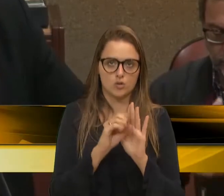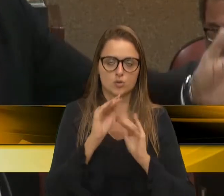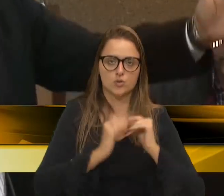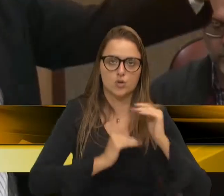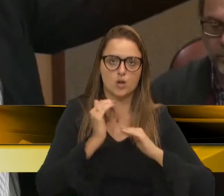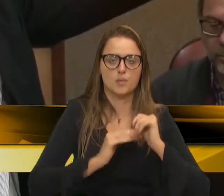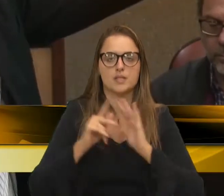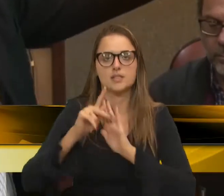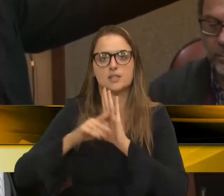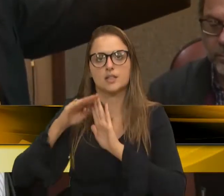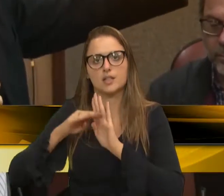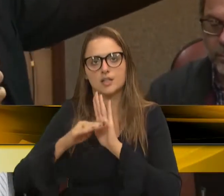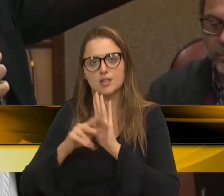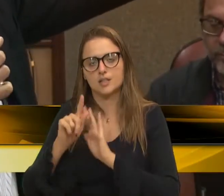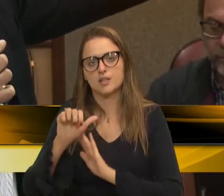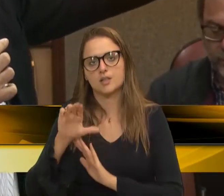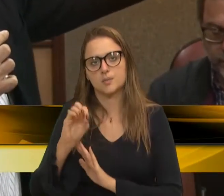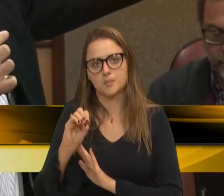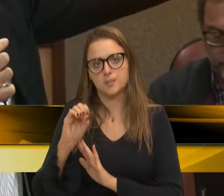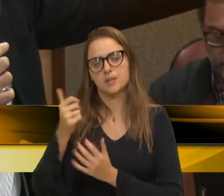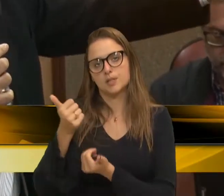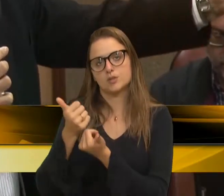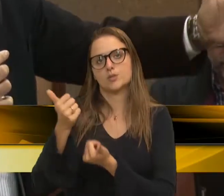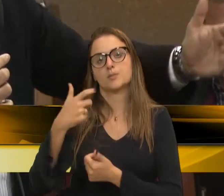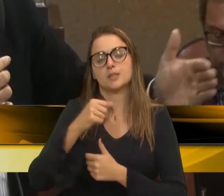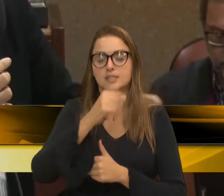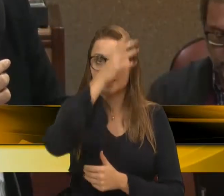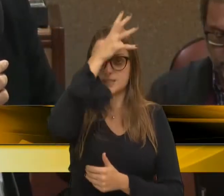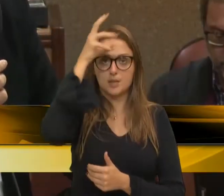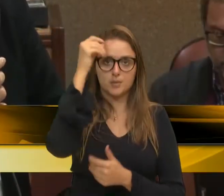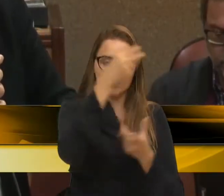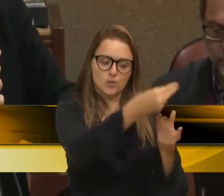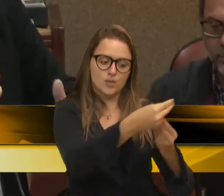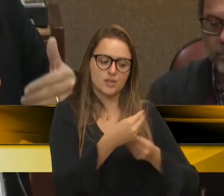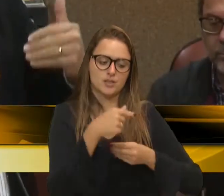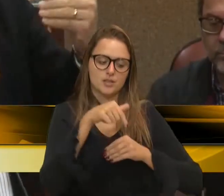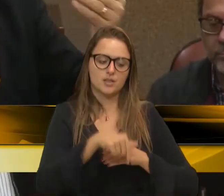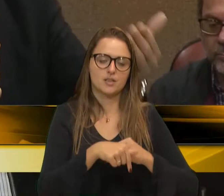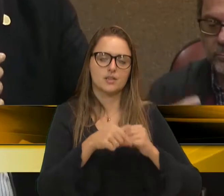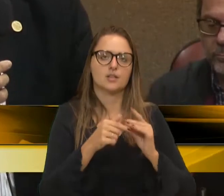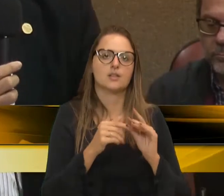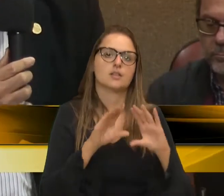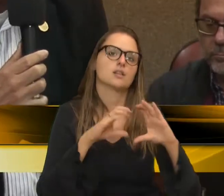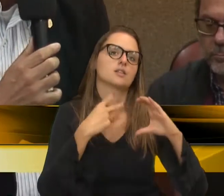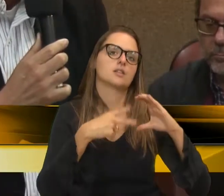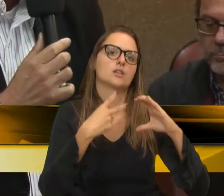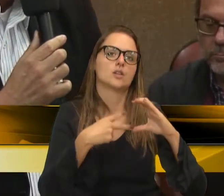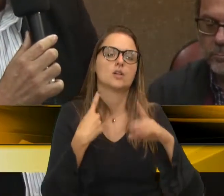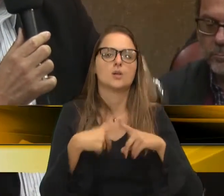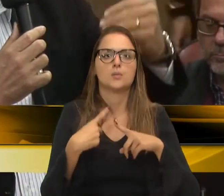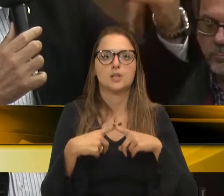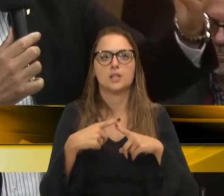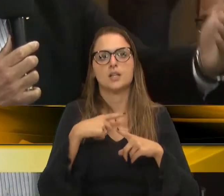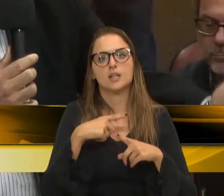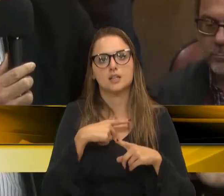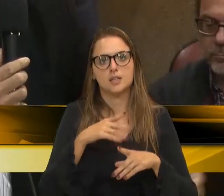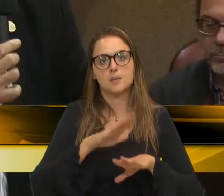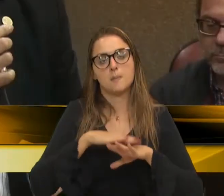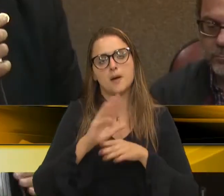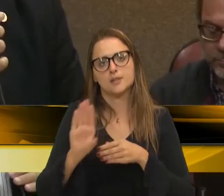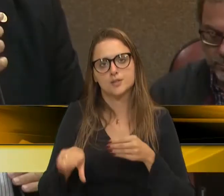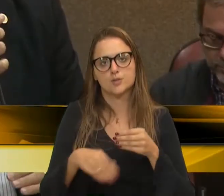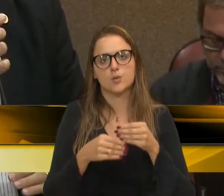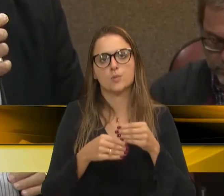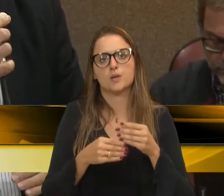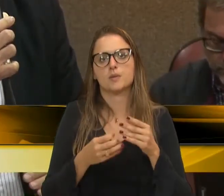esse sim, talvez precisaríamos vir do Executivo os projetos, porque notadamente, eles dariam alguma atribuição